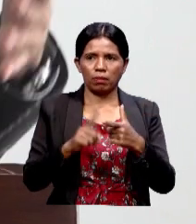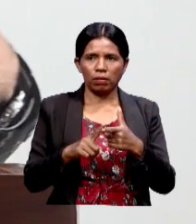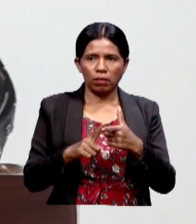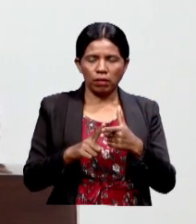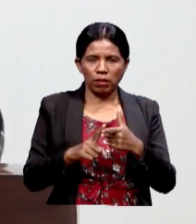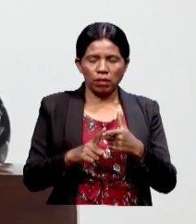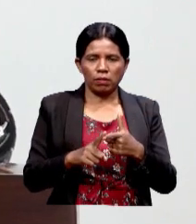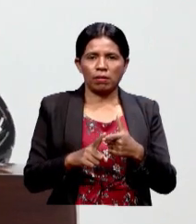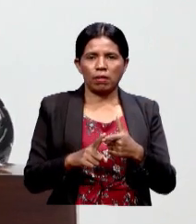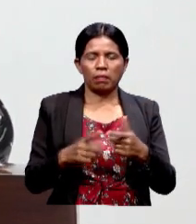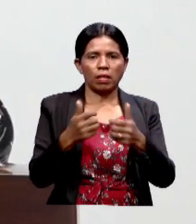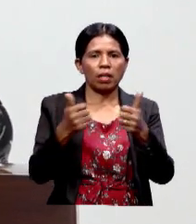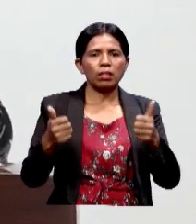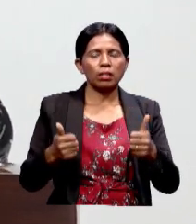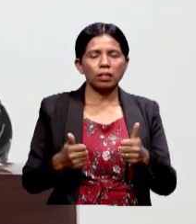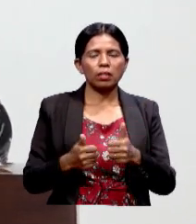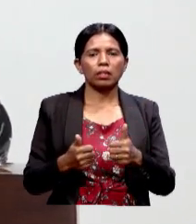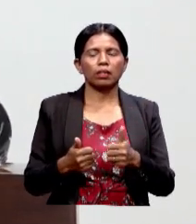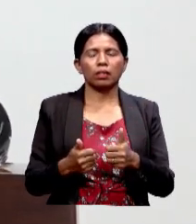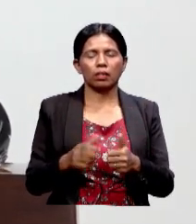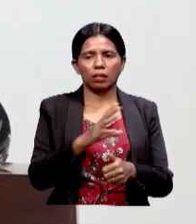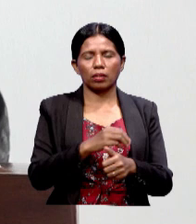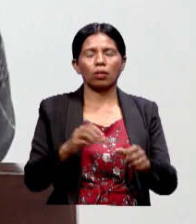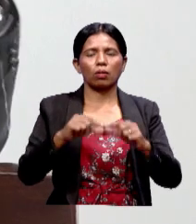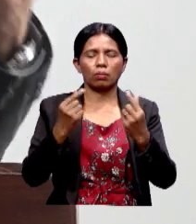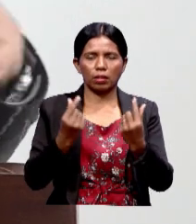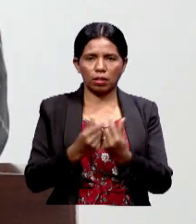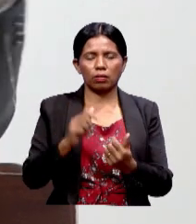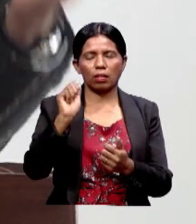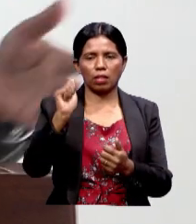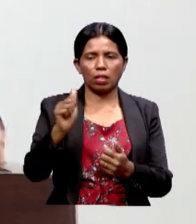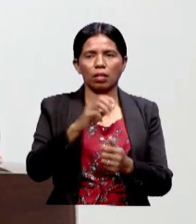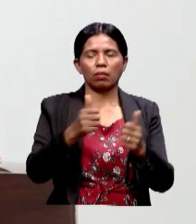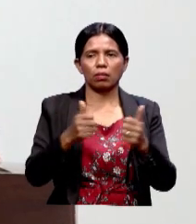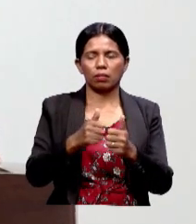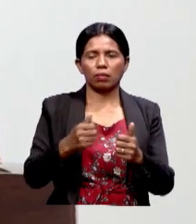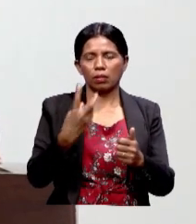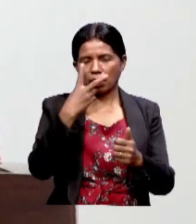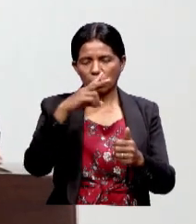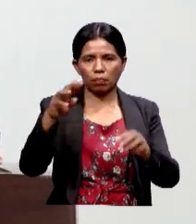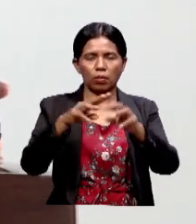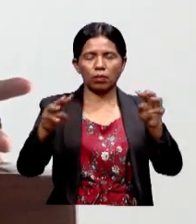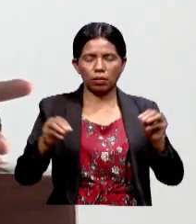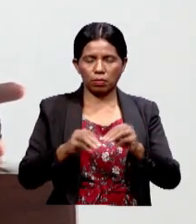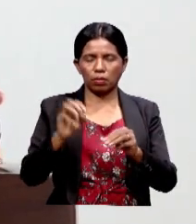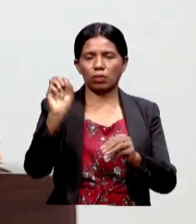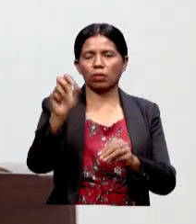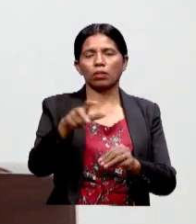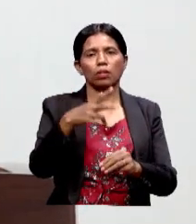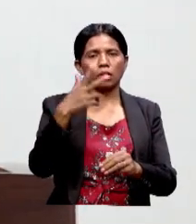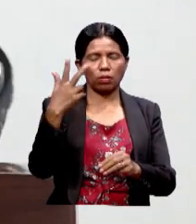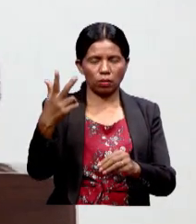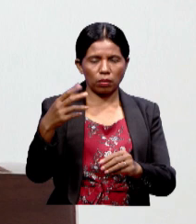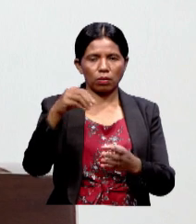assessor, sira, a minha parlamento, comissão, zigue, comissão, nasce, halva disseminação, halva tira município, sanolo, recém, tolo, inclui raiva,